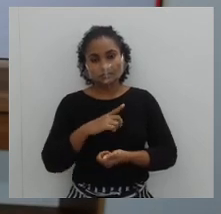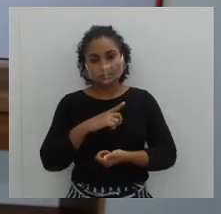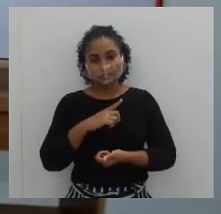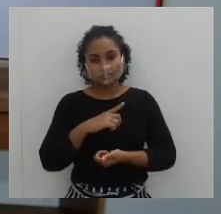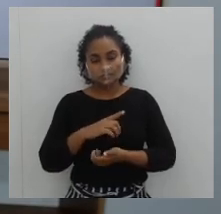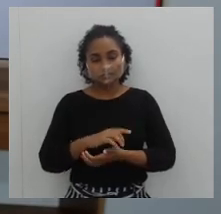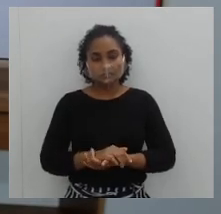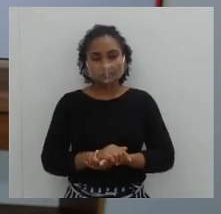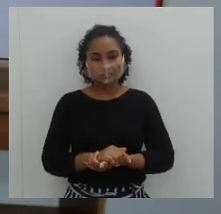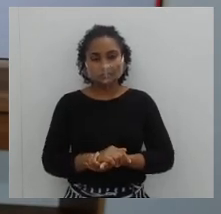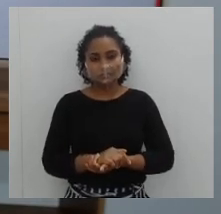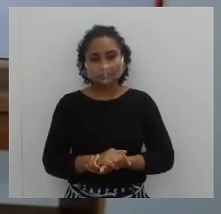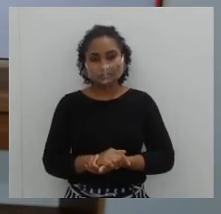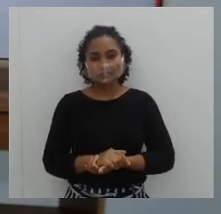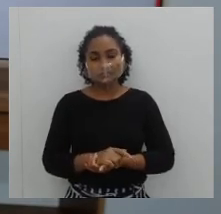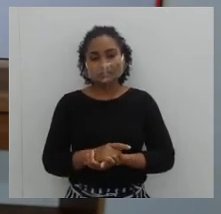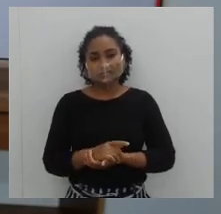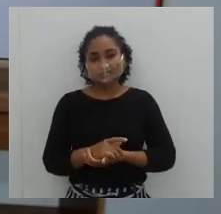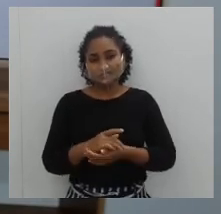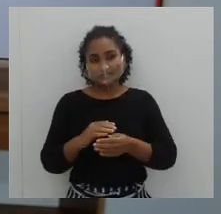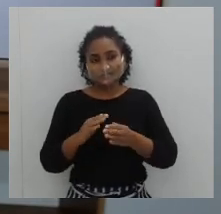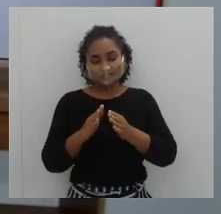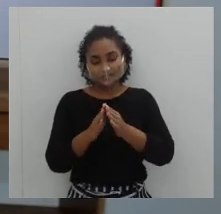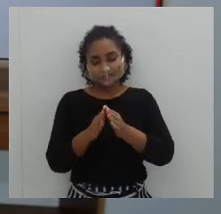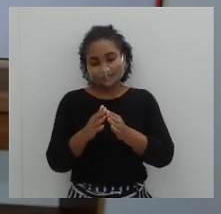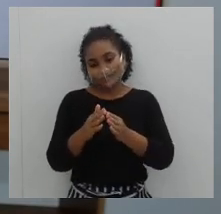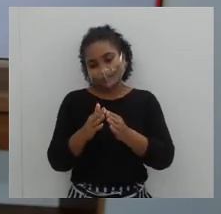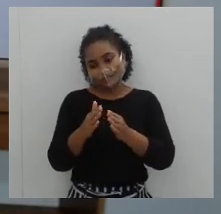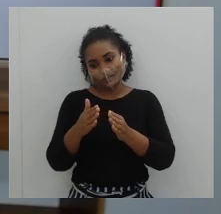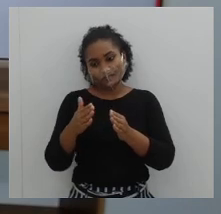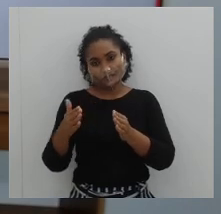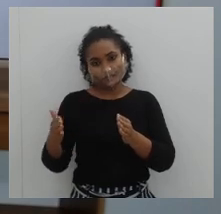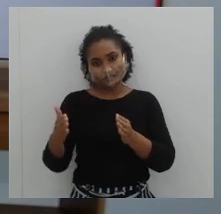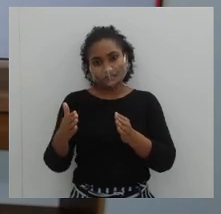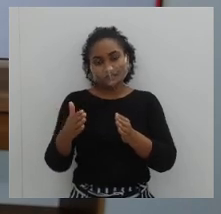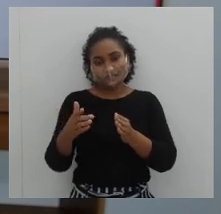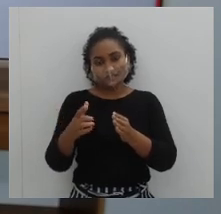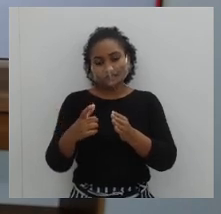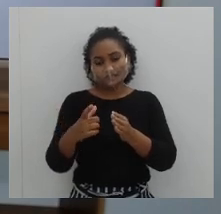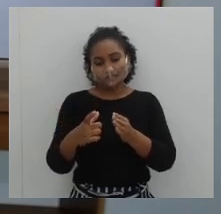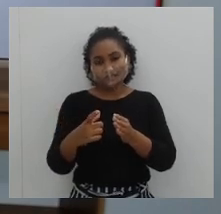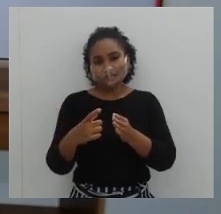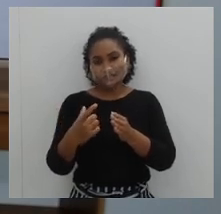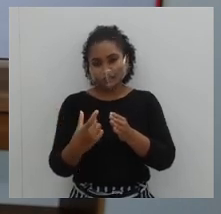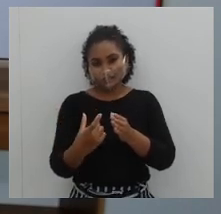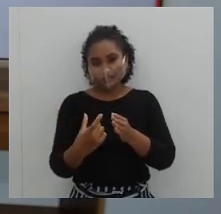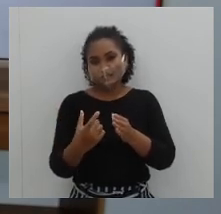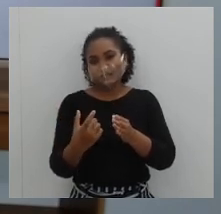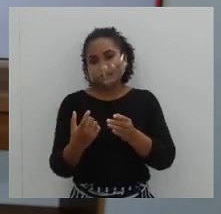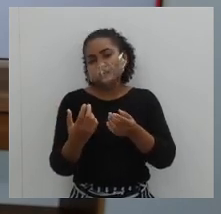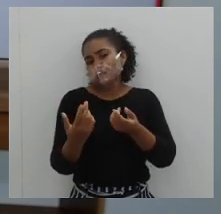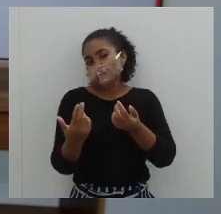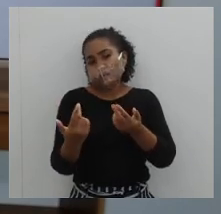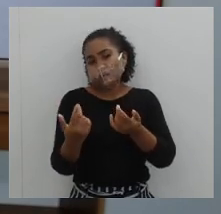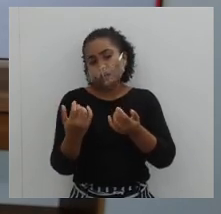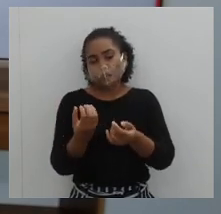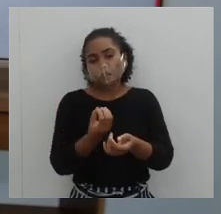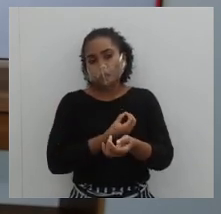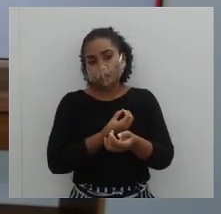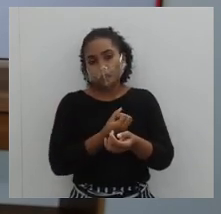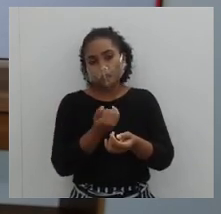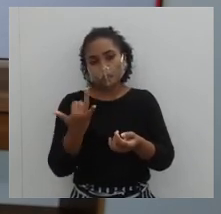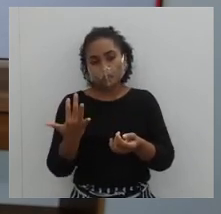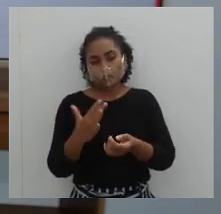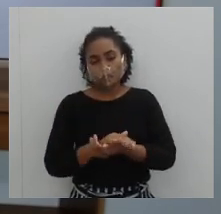Também é um retângulo. Temos essa face aqui lateral, que tem a mesma medida dessa face oposta aqui, tá